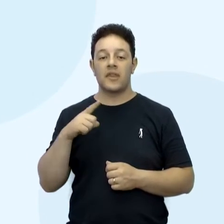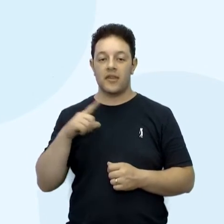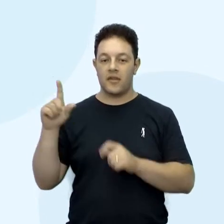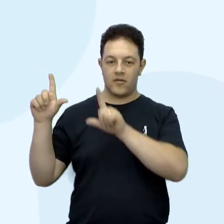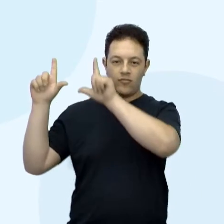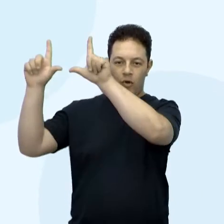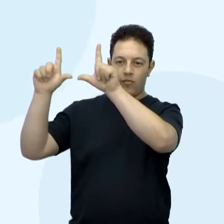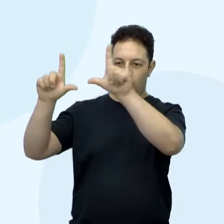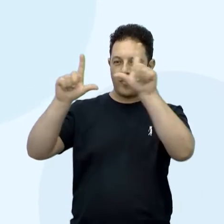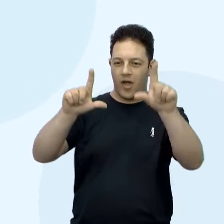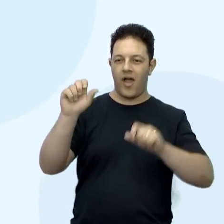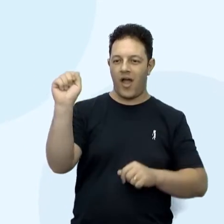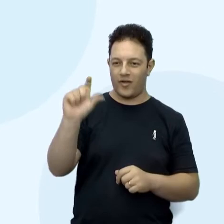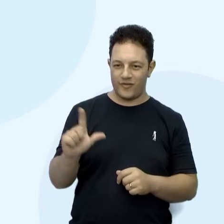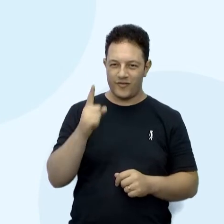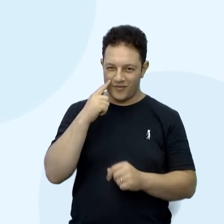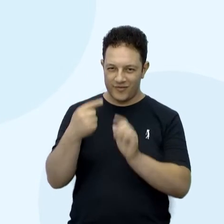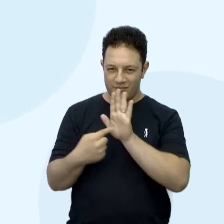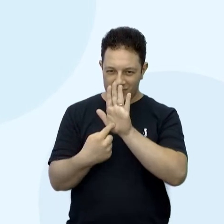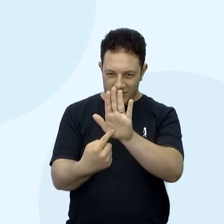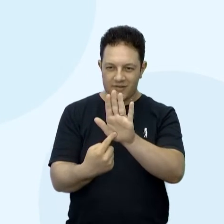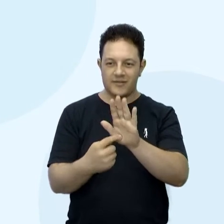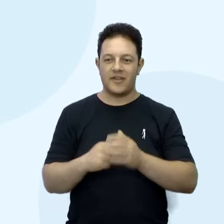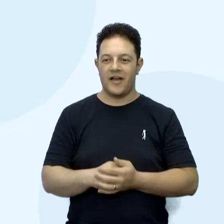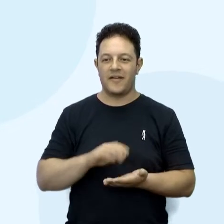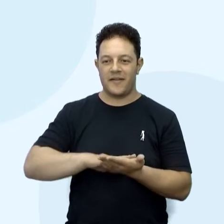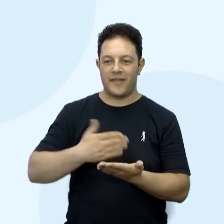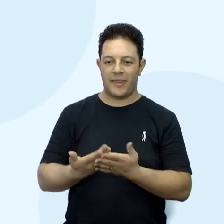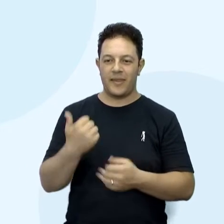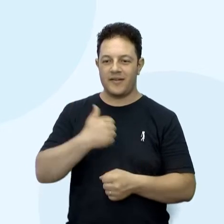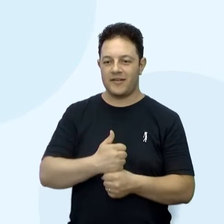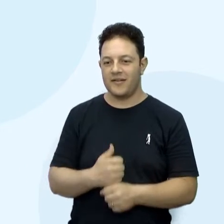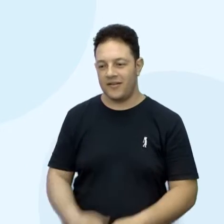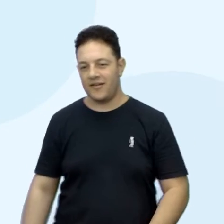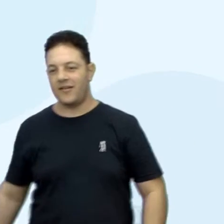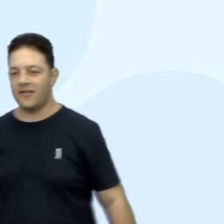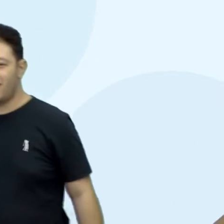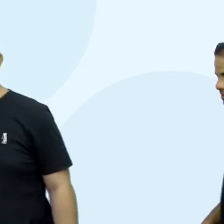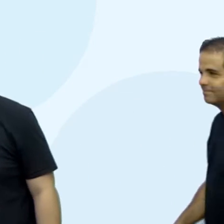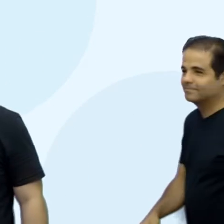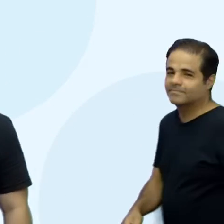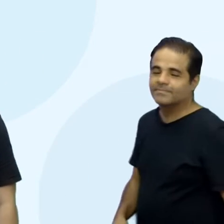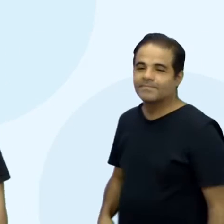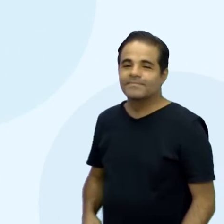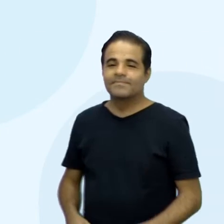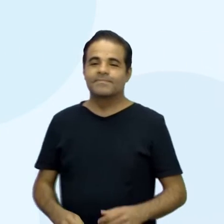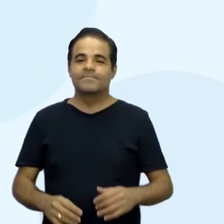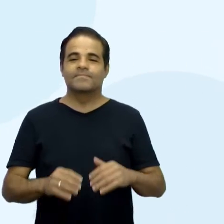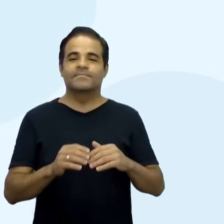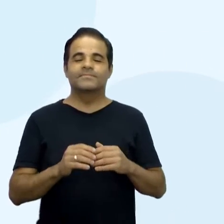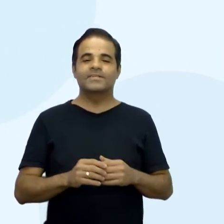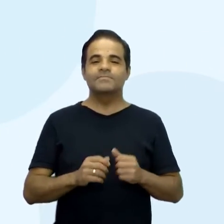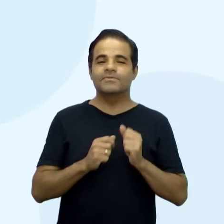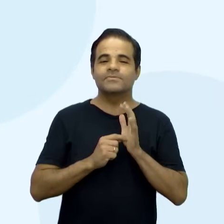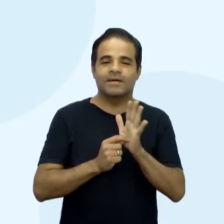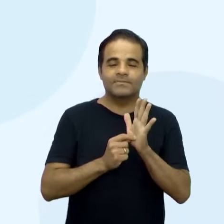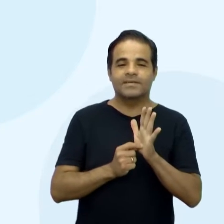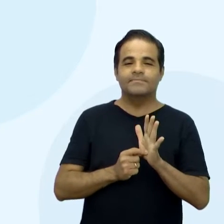ladrilhos azuis, né, que eu mostrei para vocês, que foram colocados no ano de 2013, tá?